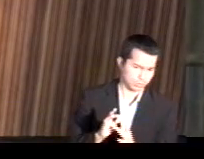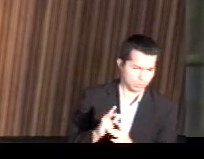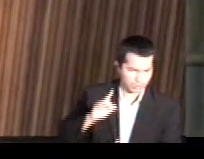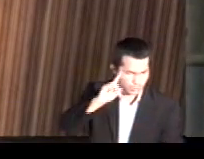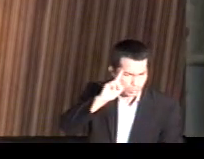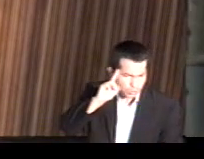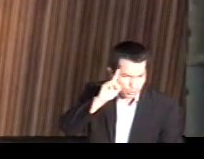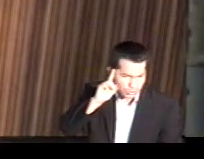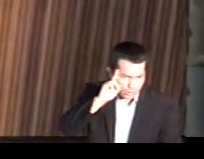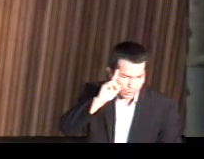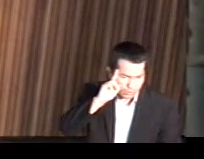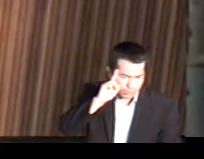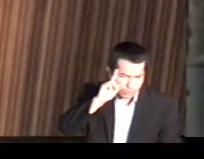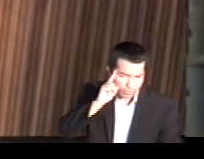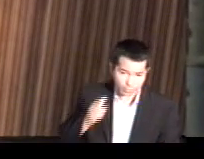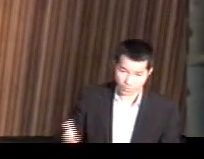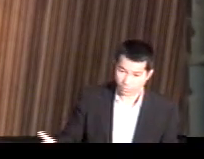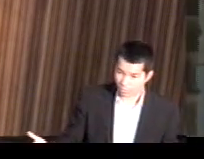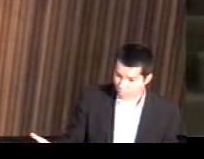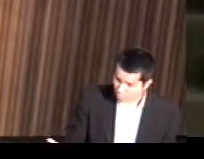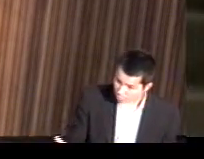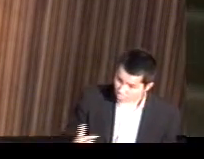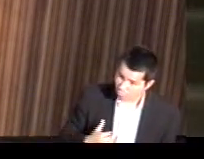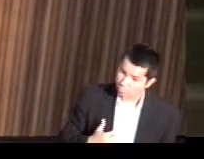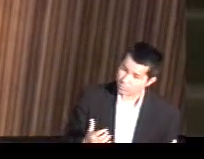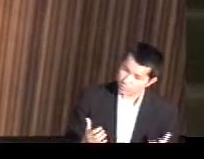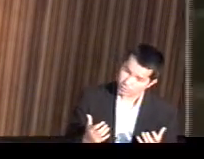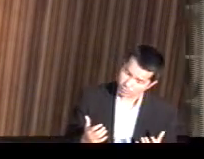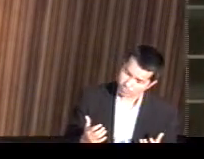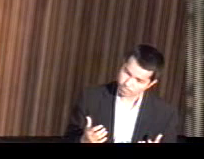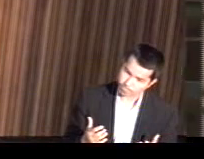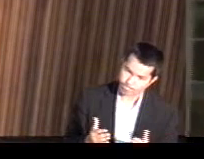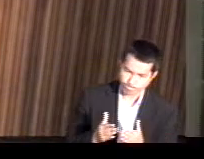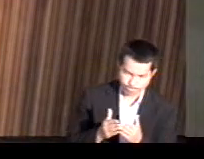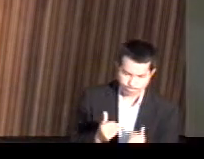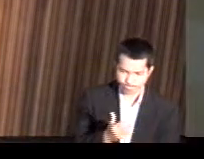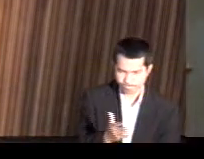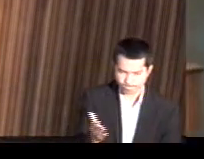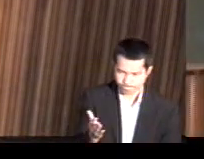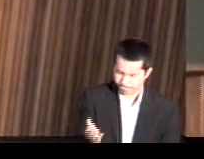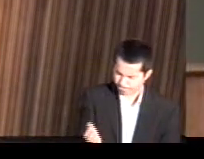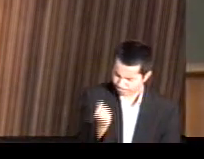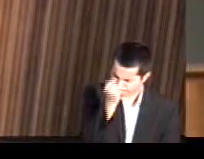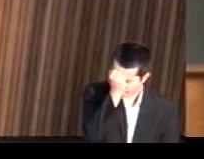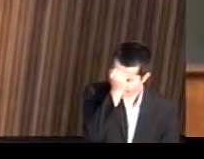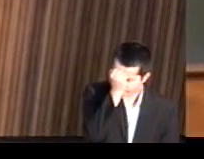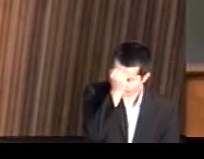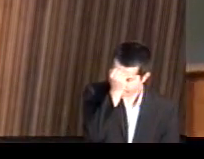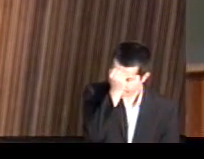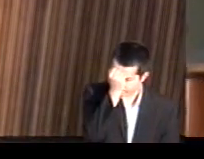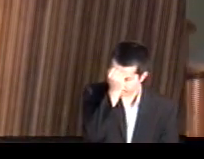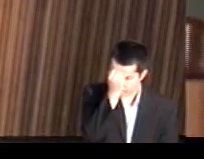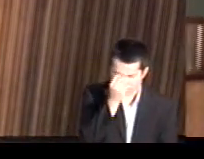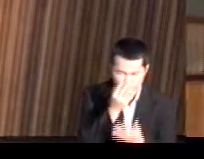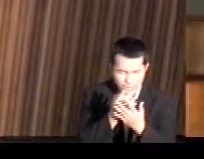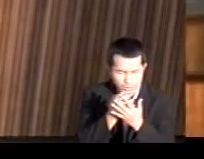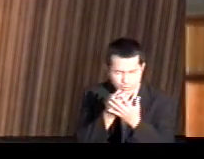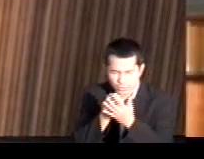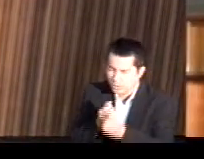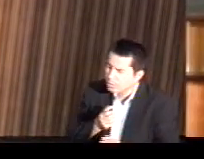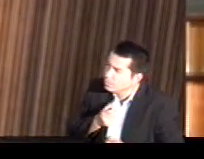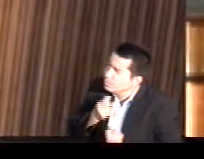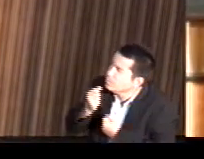vida. Hoje, eu queria convidar você a arrependimento, a confissão de